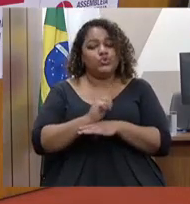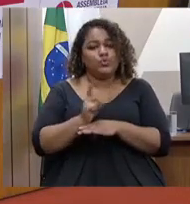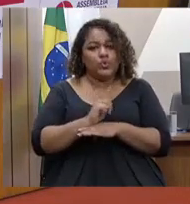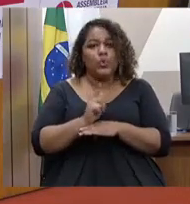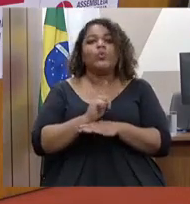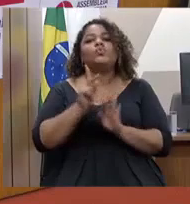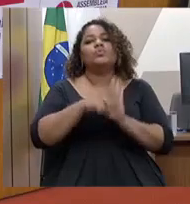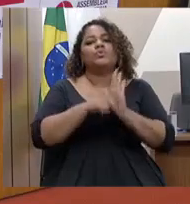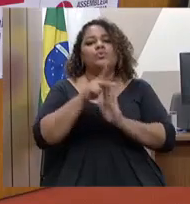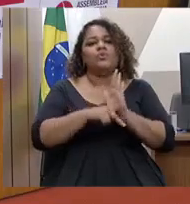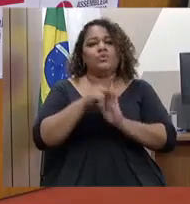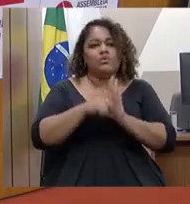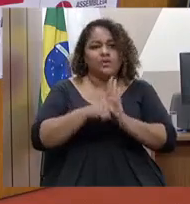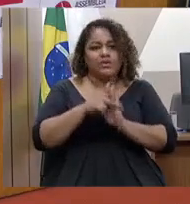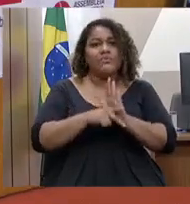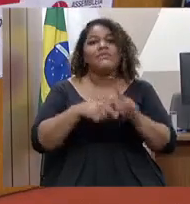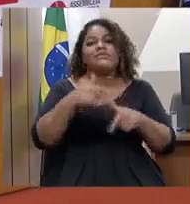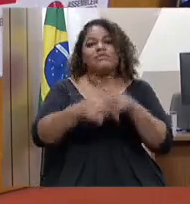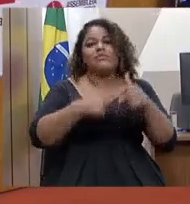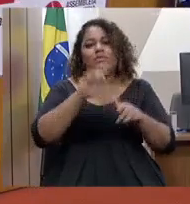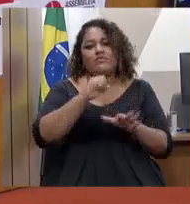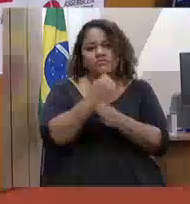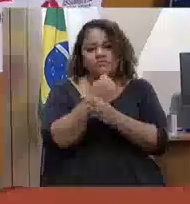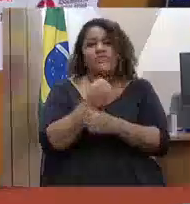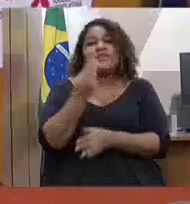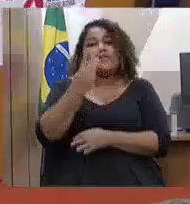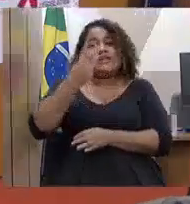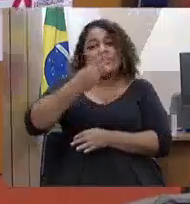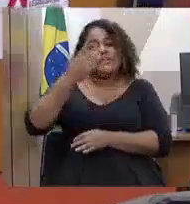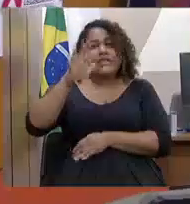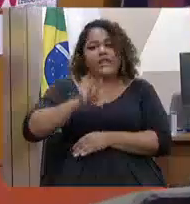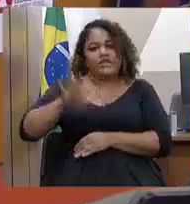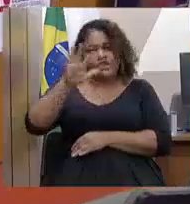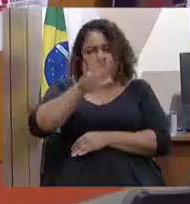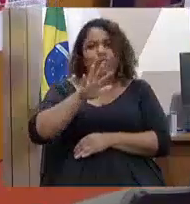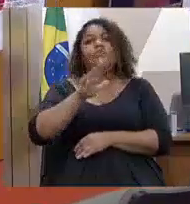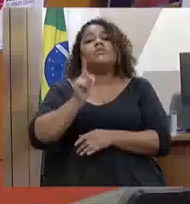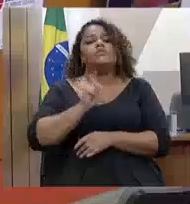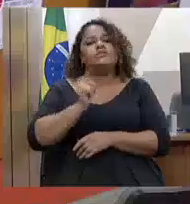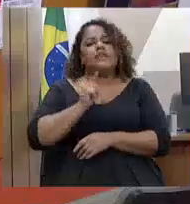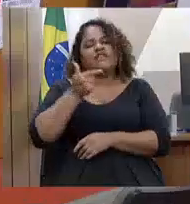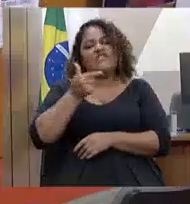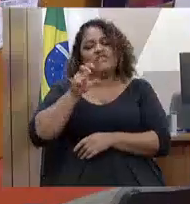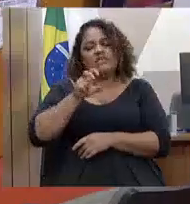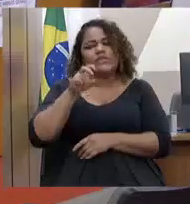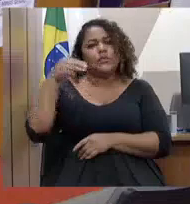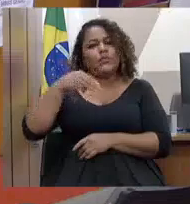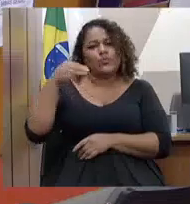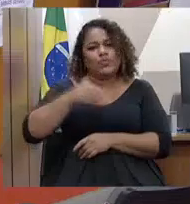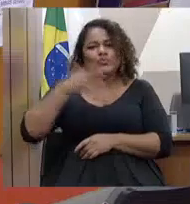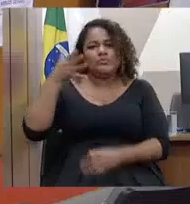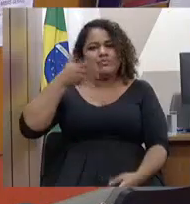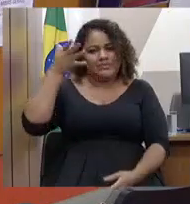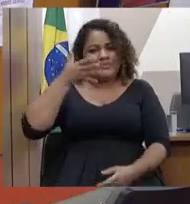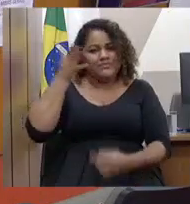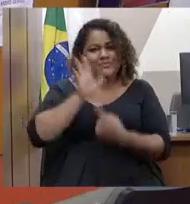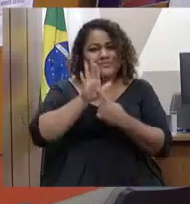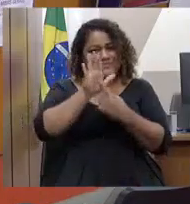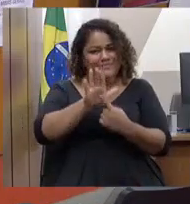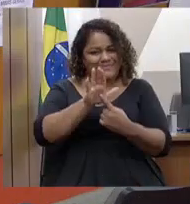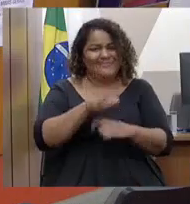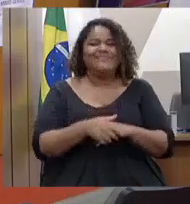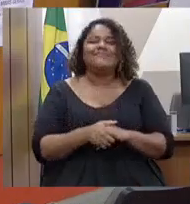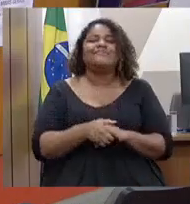seguro do Tribunal Regional do Trabalho da Terceira Região terá 25 minutos para sua apresentação Boa tarde